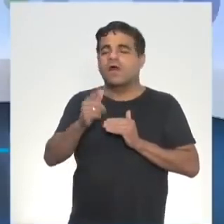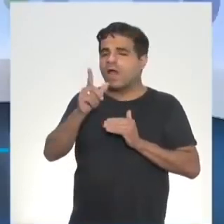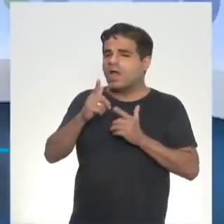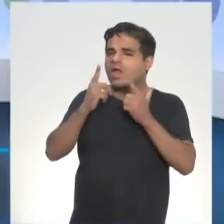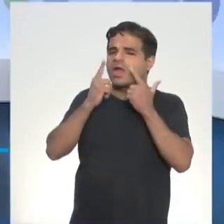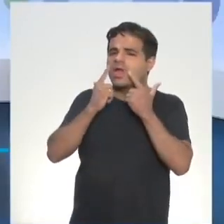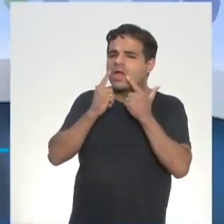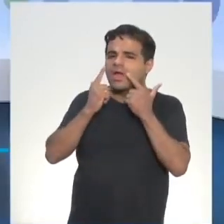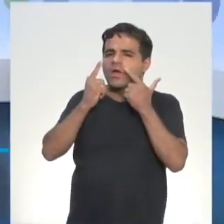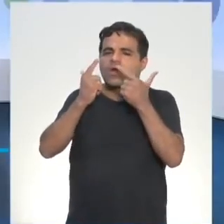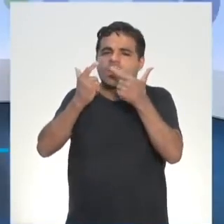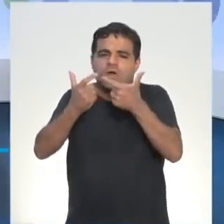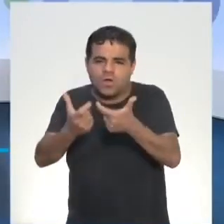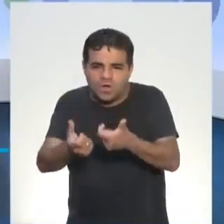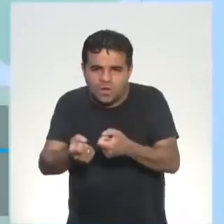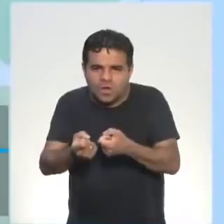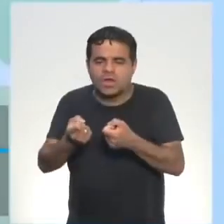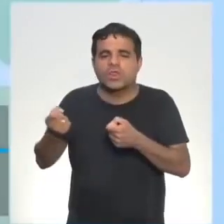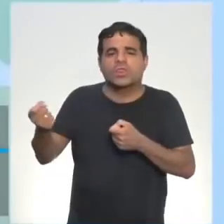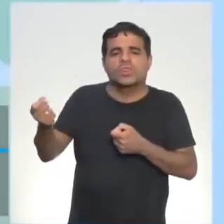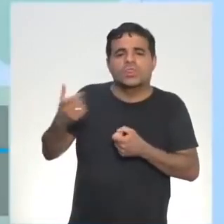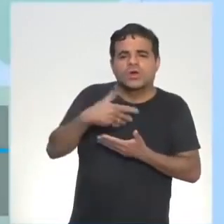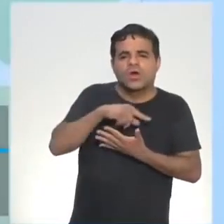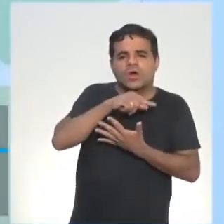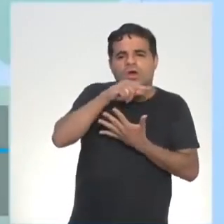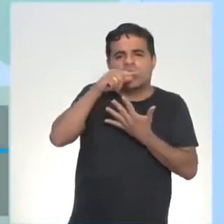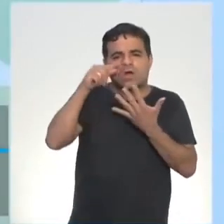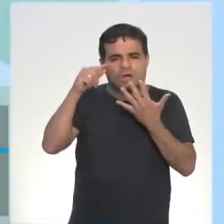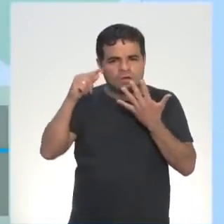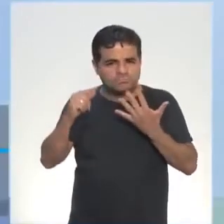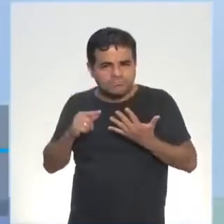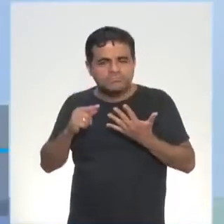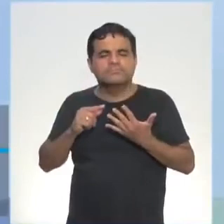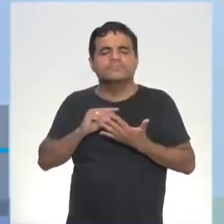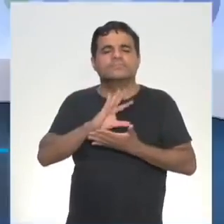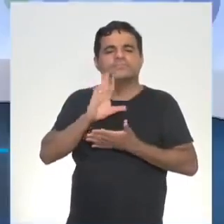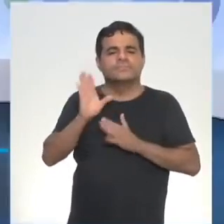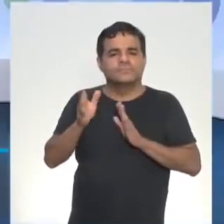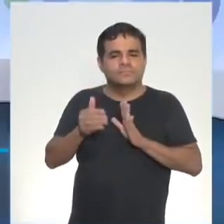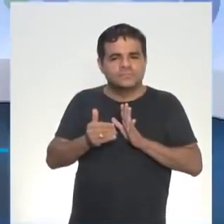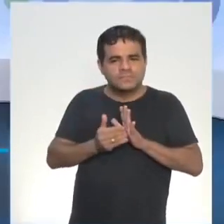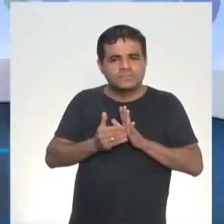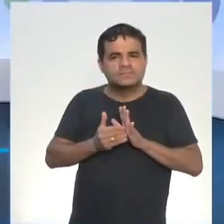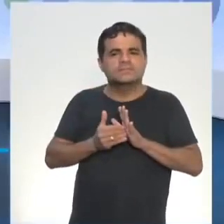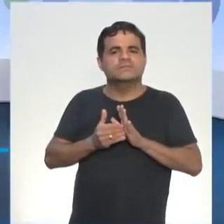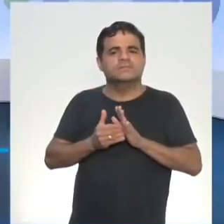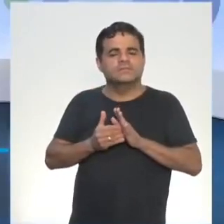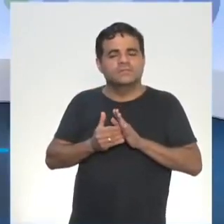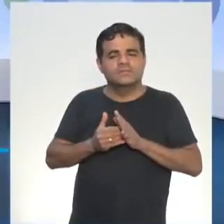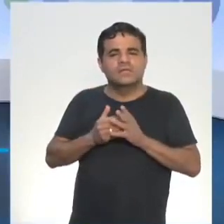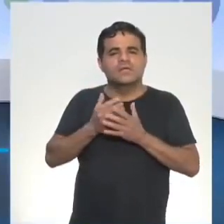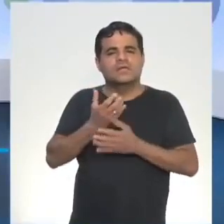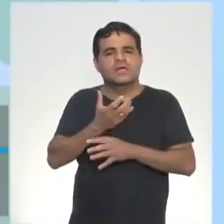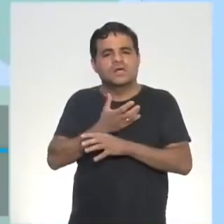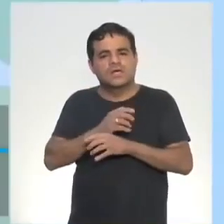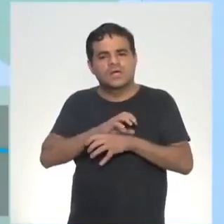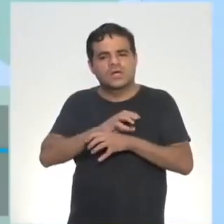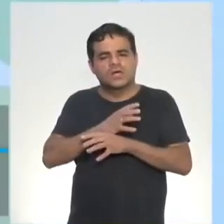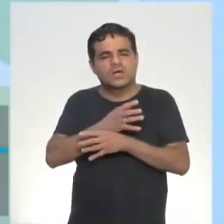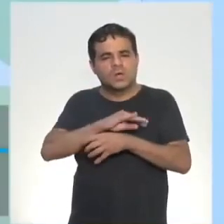linguagem nova, né, para a época, né? Exato. Caracteres, fatores, né? Exato, era uma Cruzamento linguagem super tem nova. a forma rugosa,